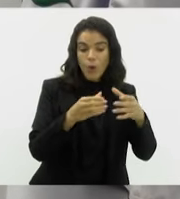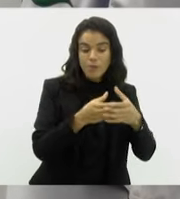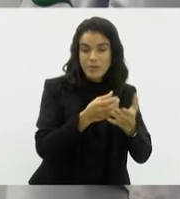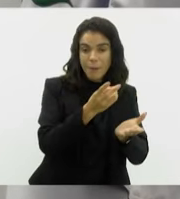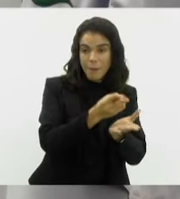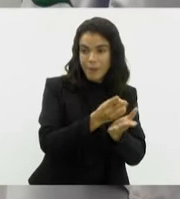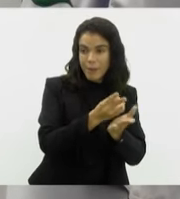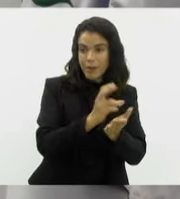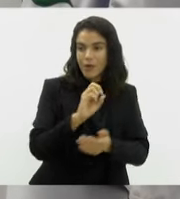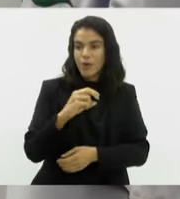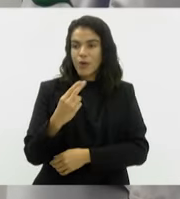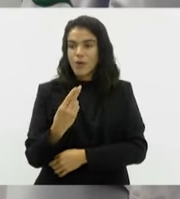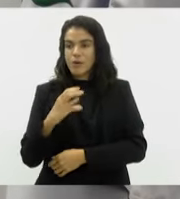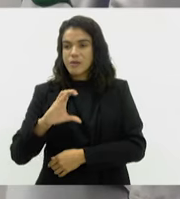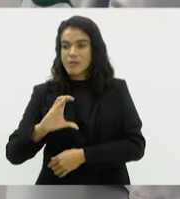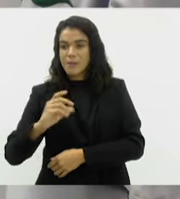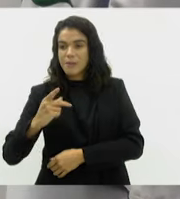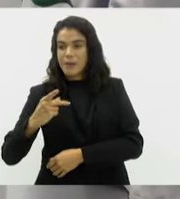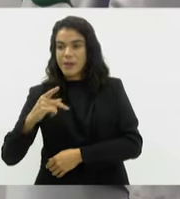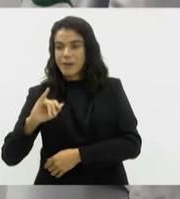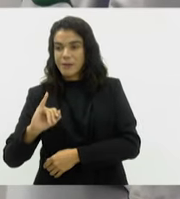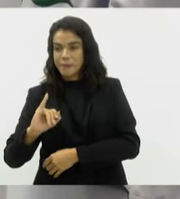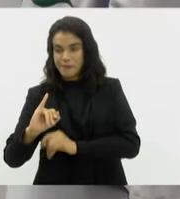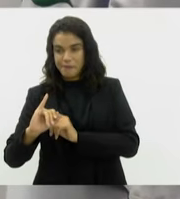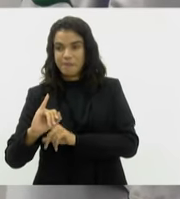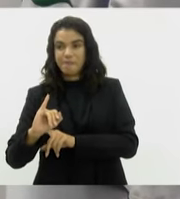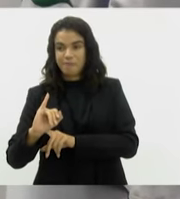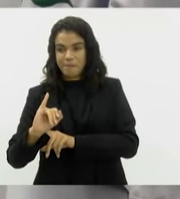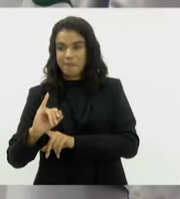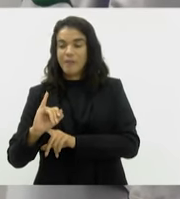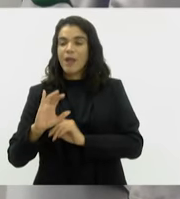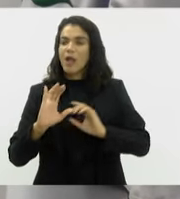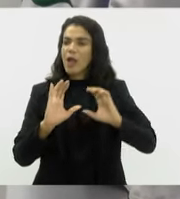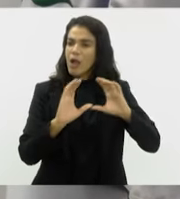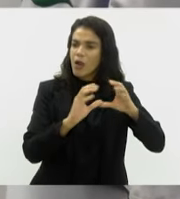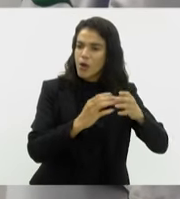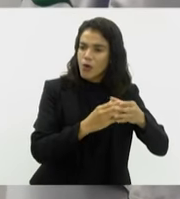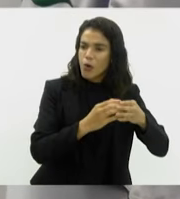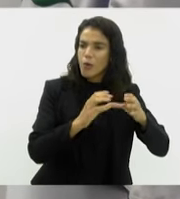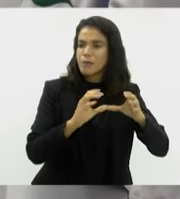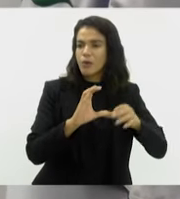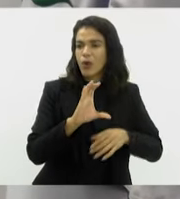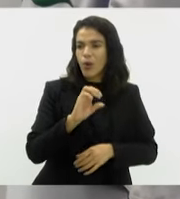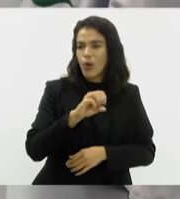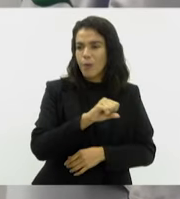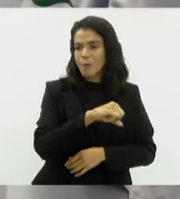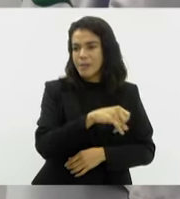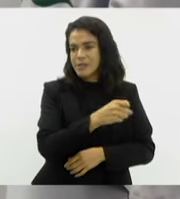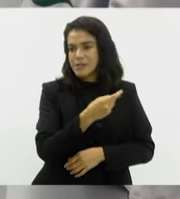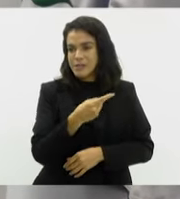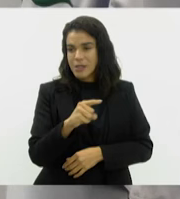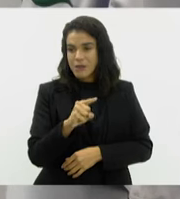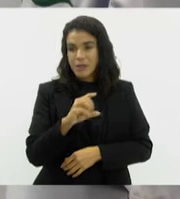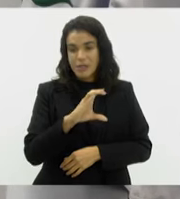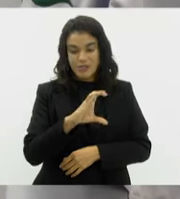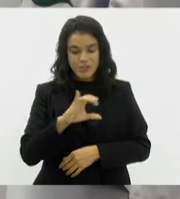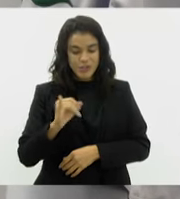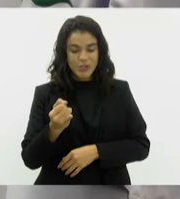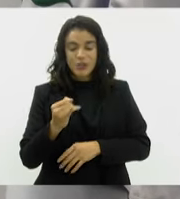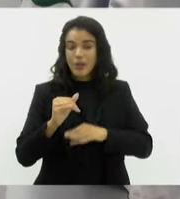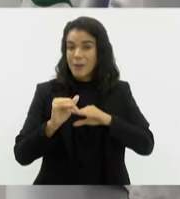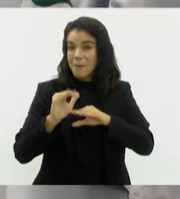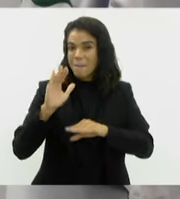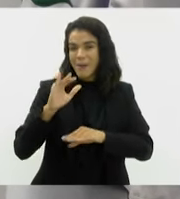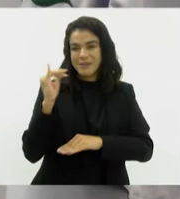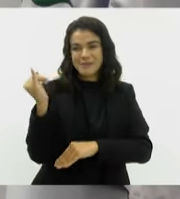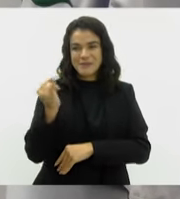CPIs. Então, a gente fazendo... E aí, com todo carinho, as demais comissões, inclusive as que presido e que sou membro, a CCJ é a comissão mais importante